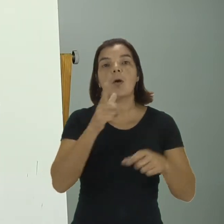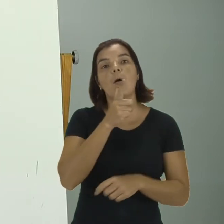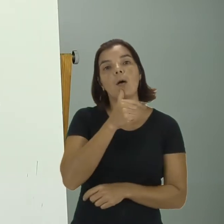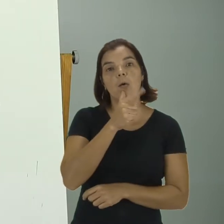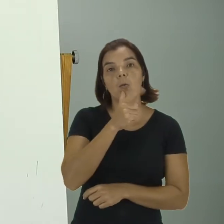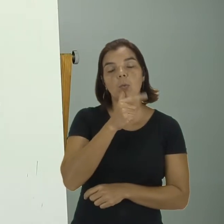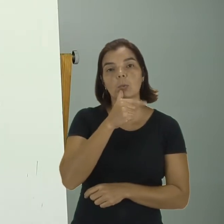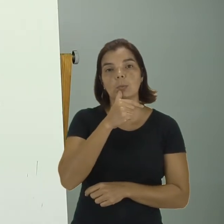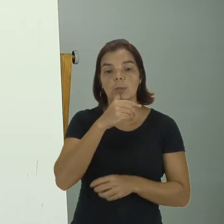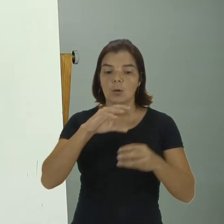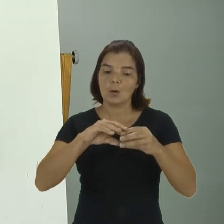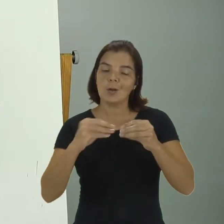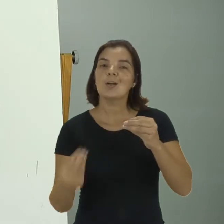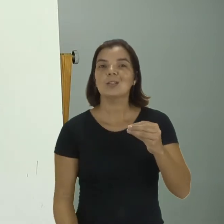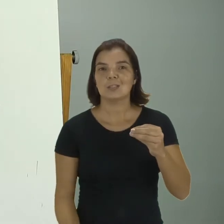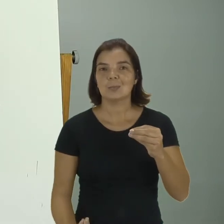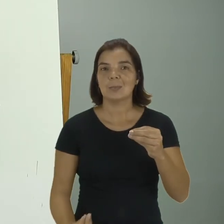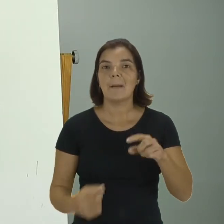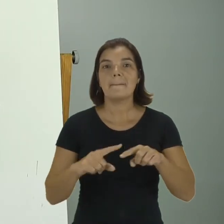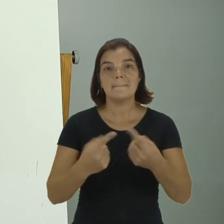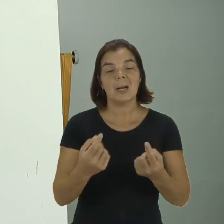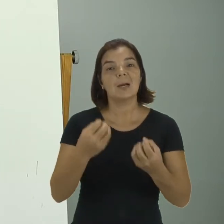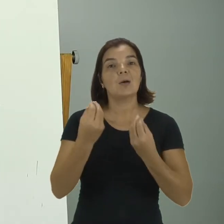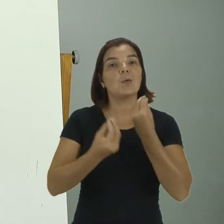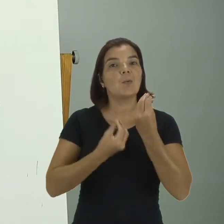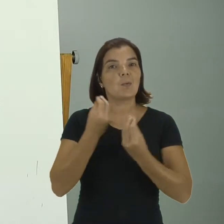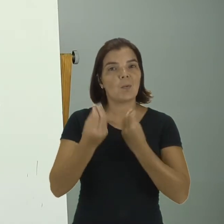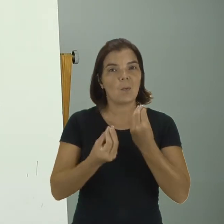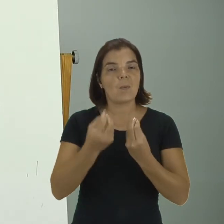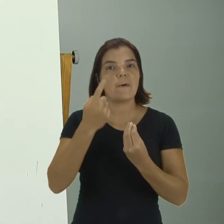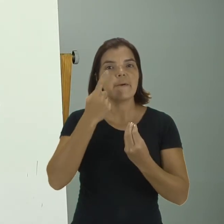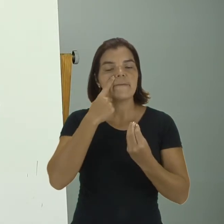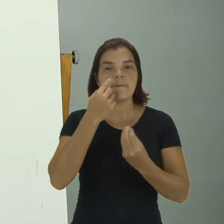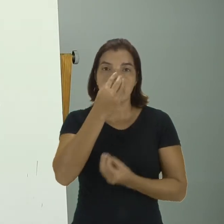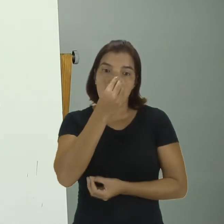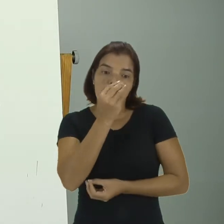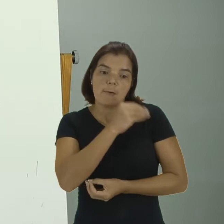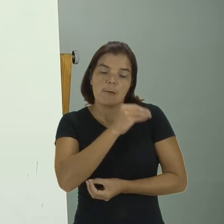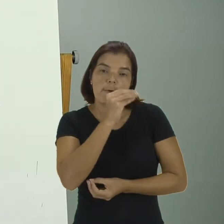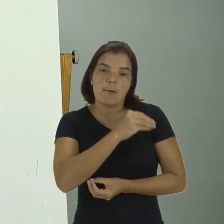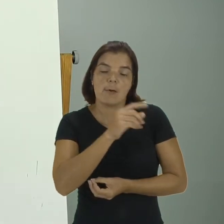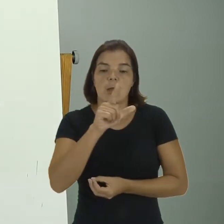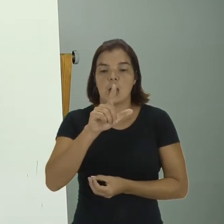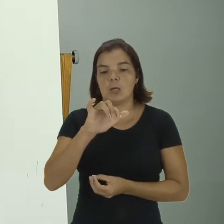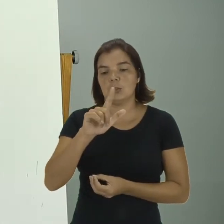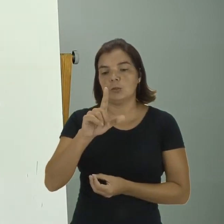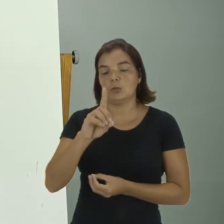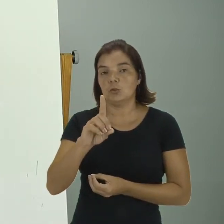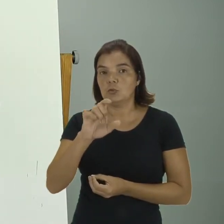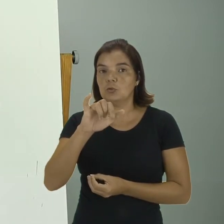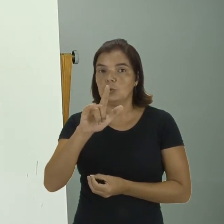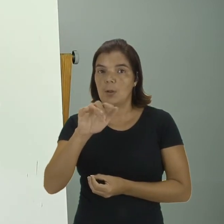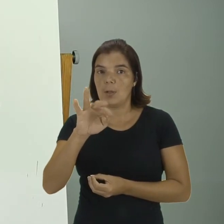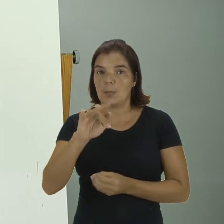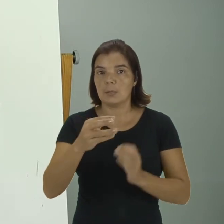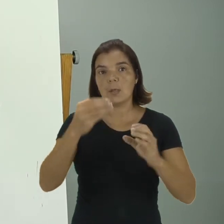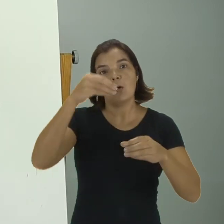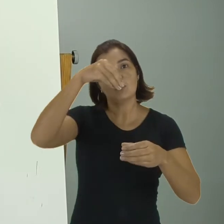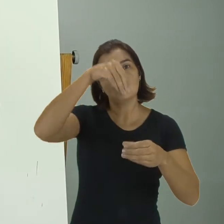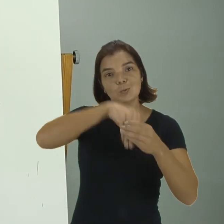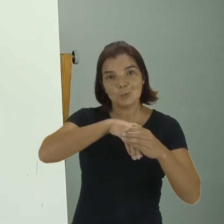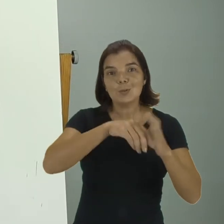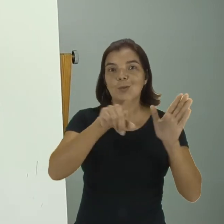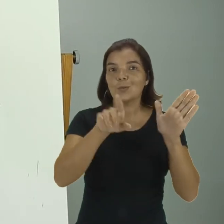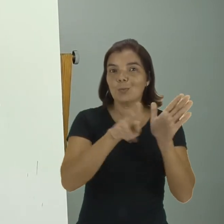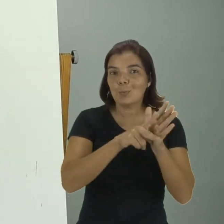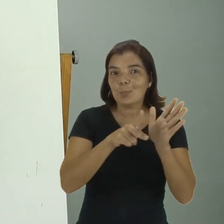que derramou. Mas como a questão diz, para a gente desprezar a dilatação do recipiente, o que é que vai acontecer? Nós vamos